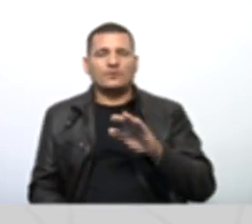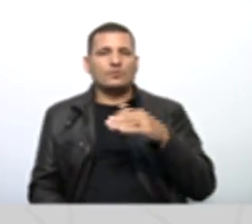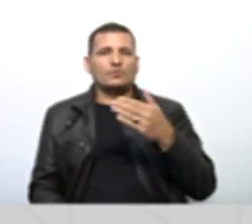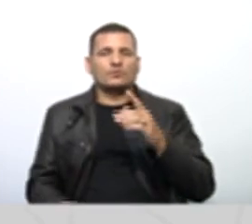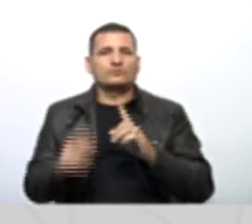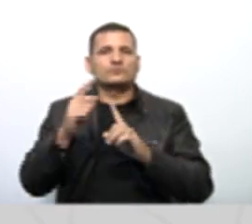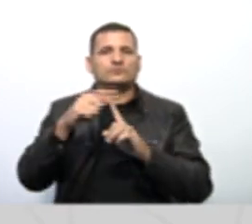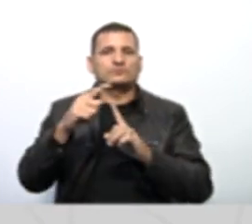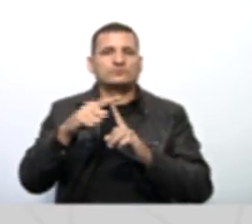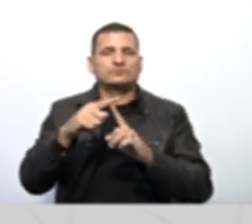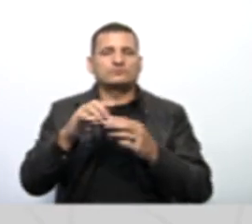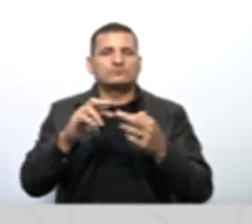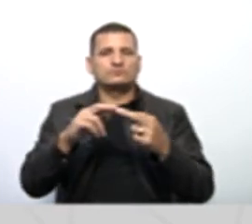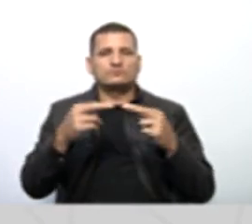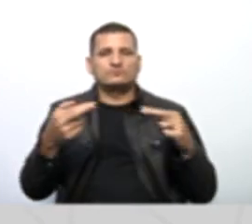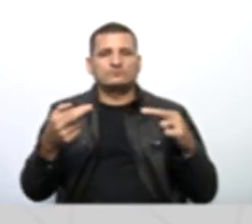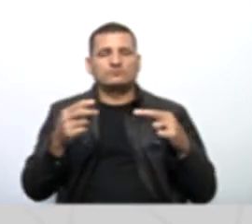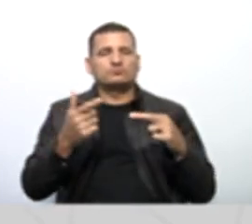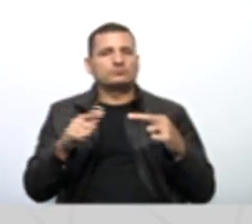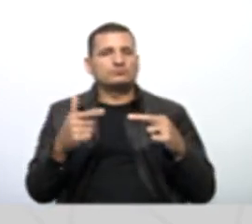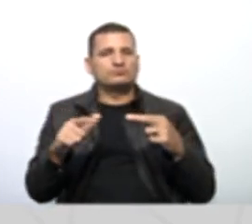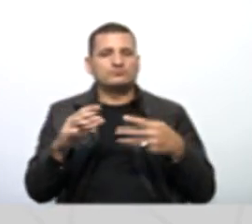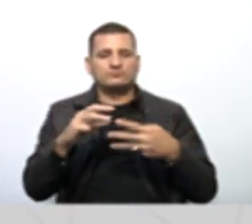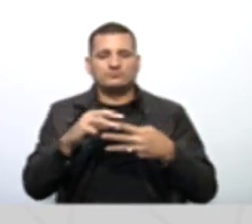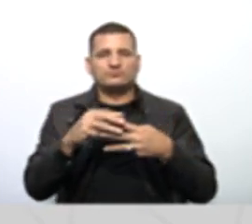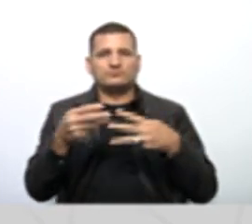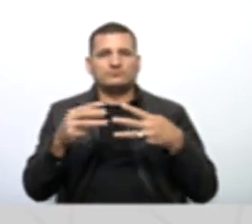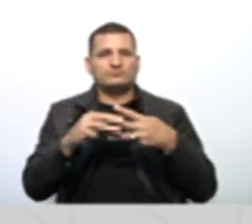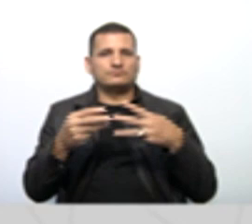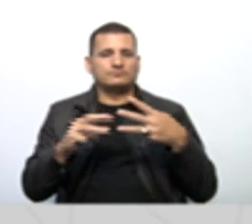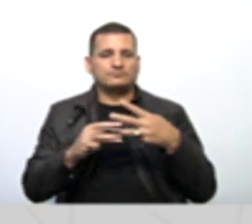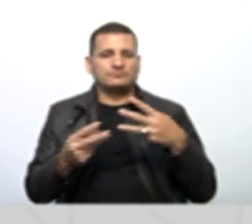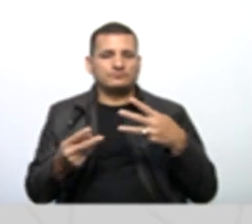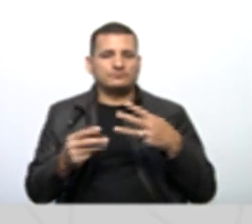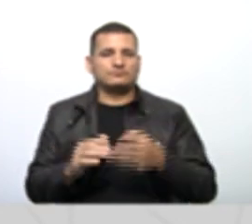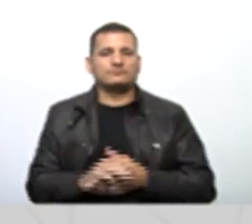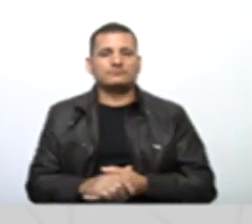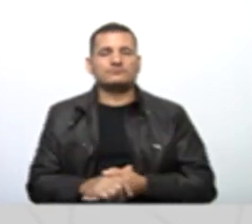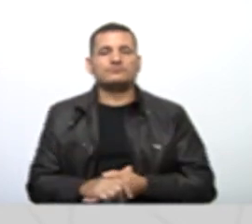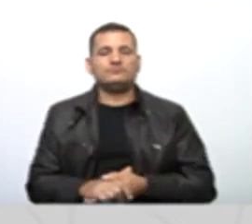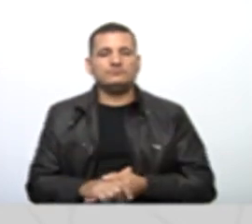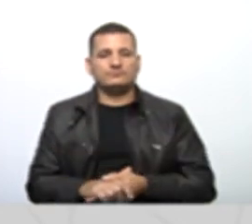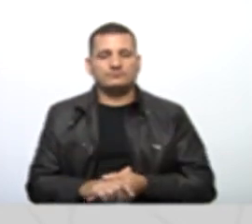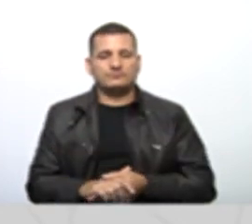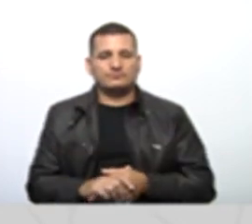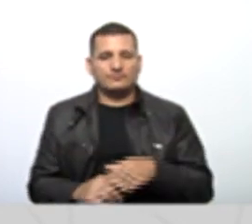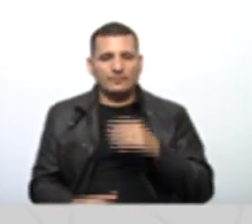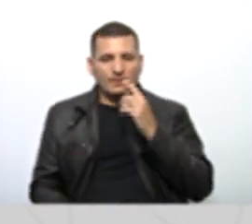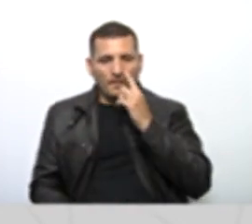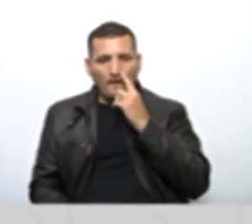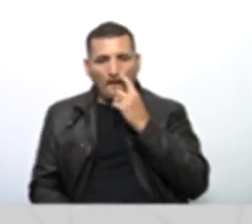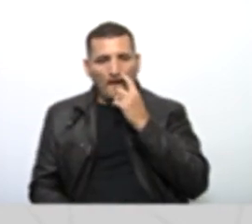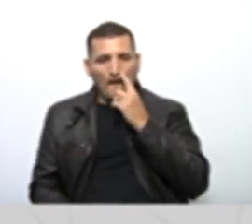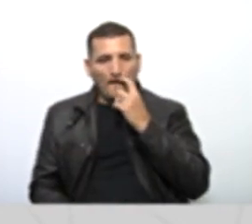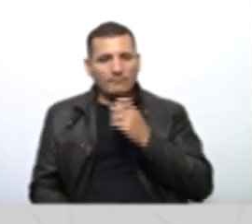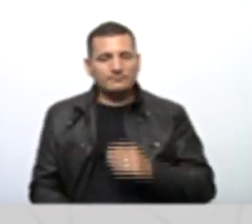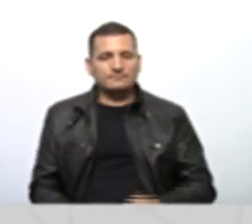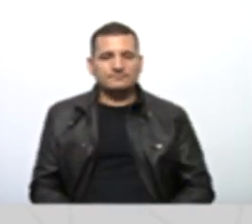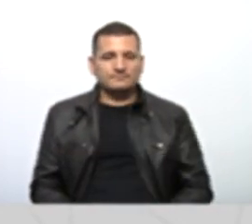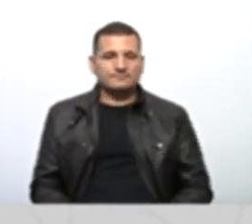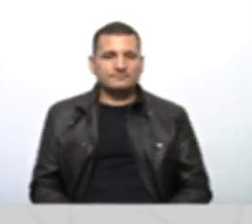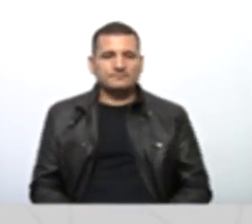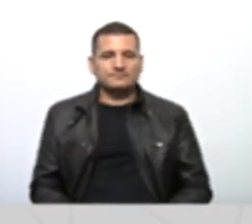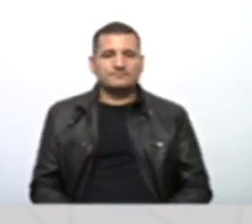para trançado não é blindado pessoal então nós fingimos que o